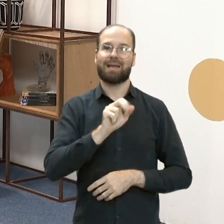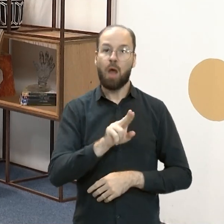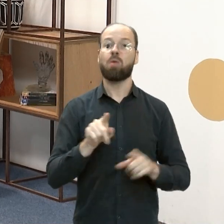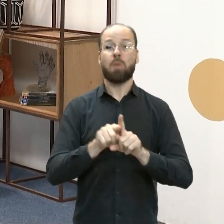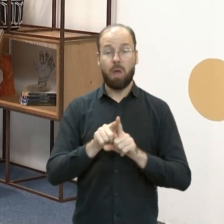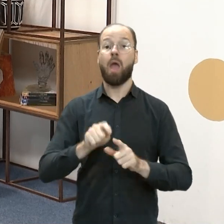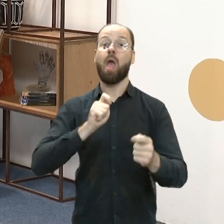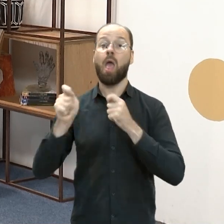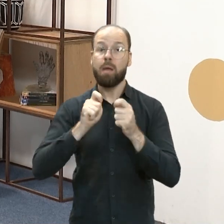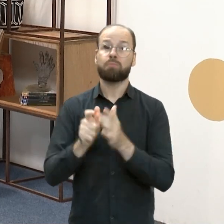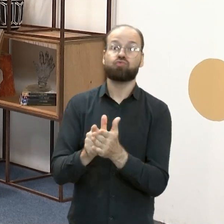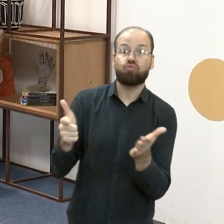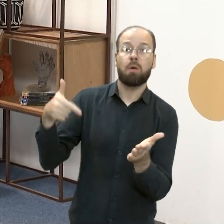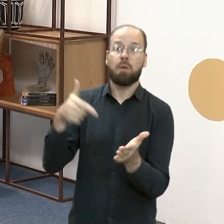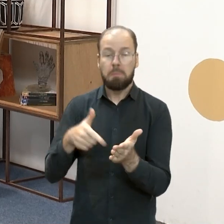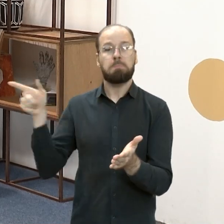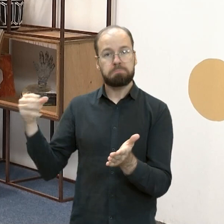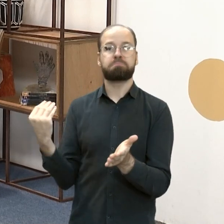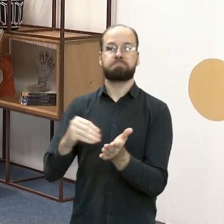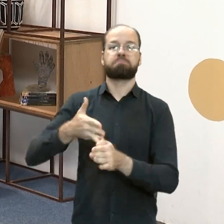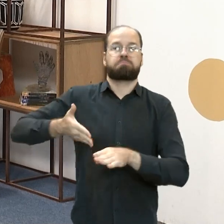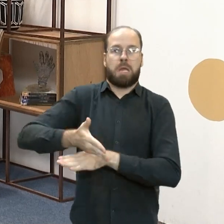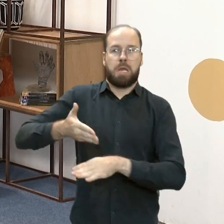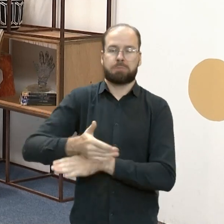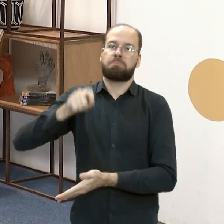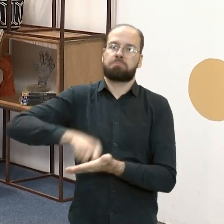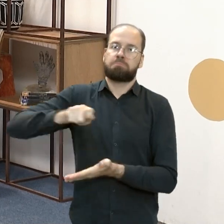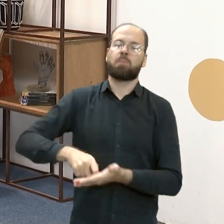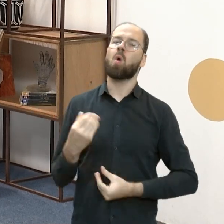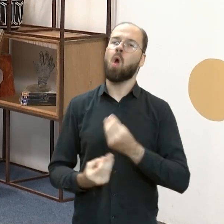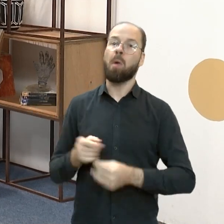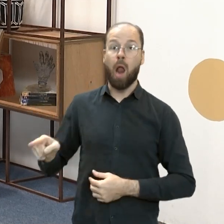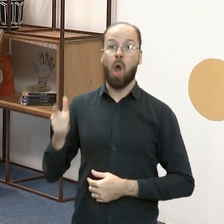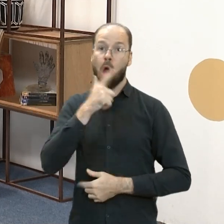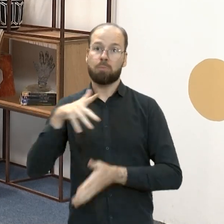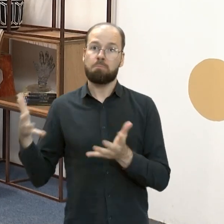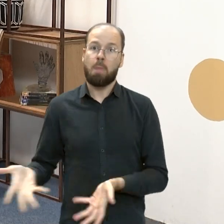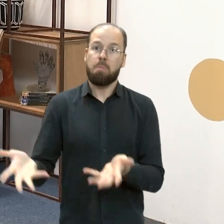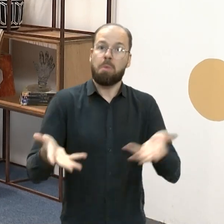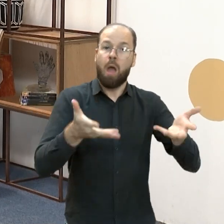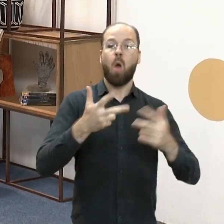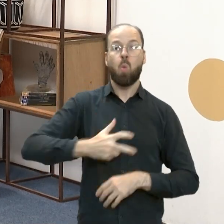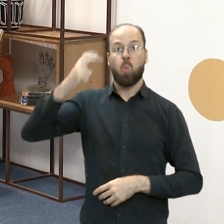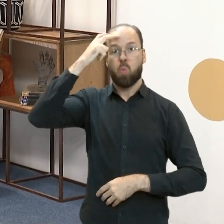imprensa. Como que essa mulher também conseguiu movimentar a cultura dessa cidade?